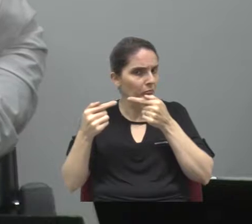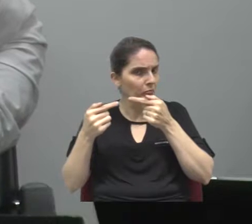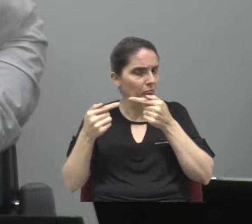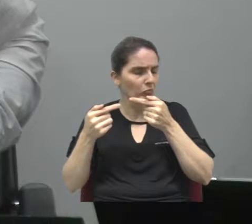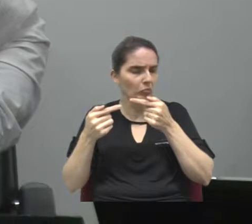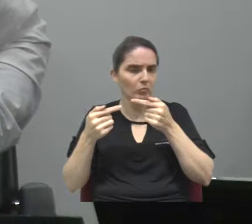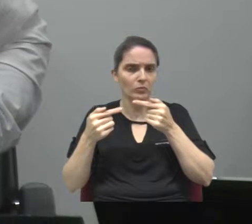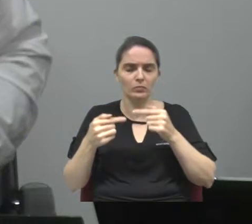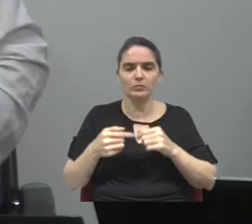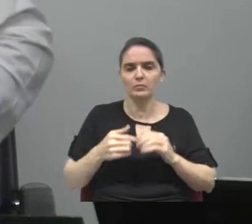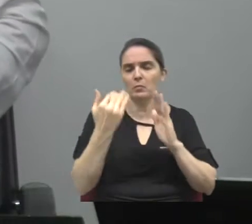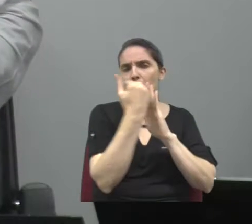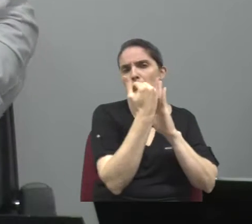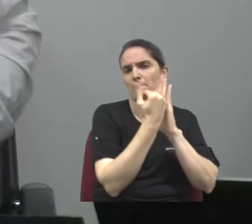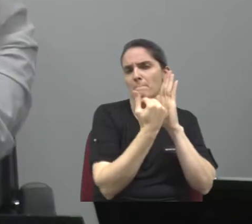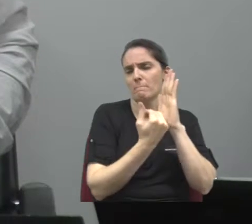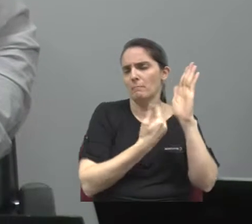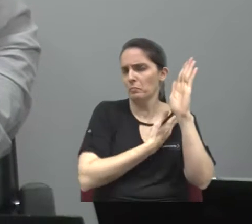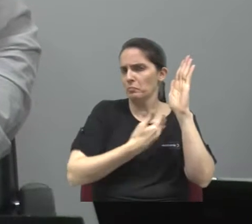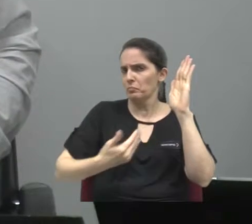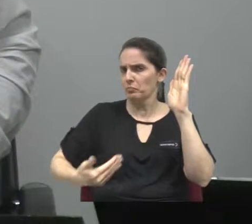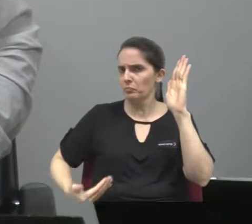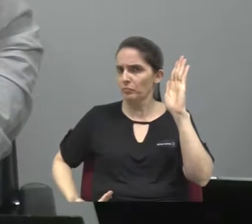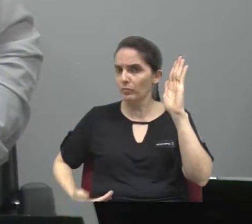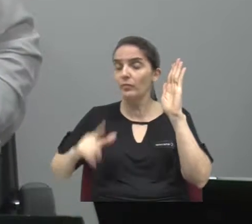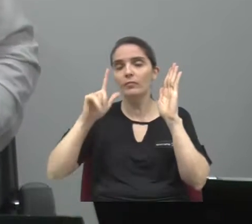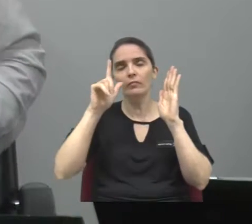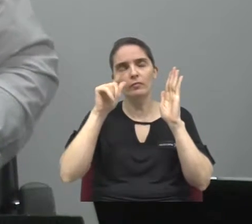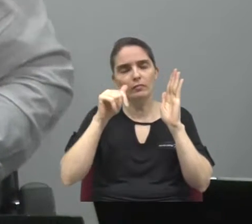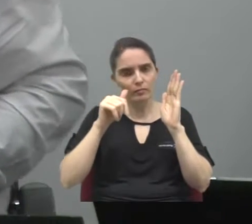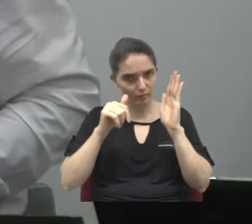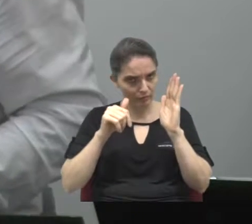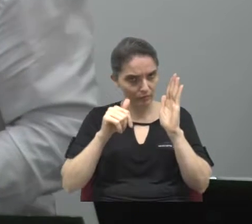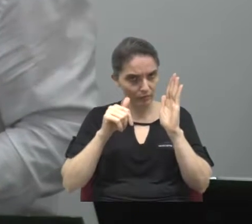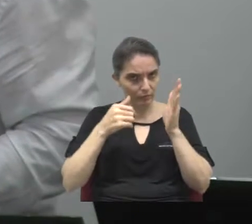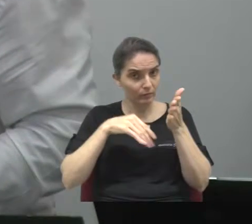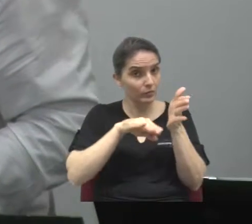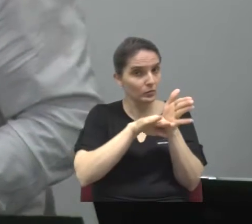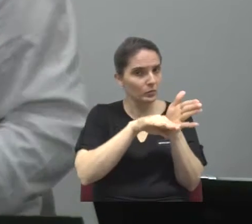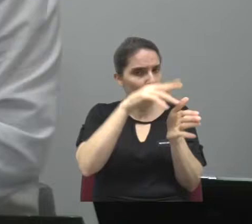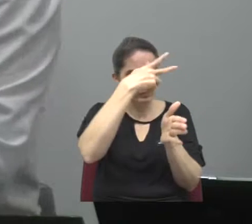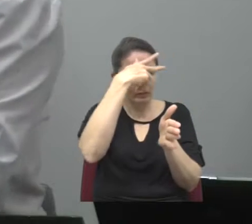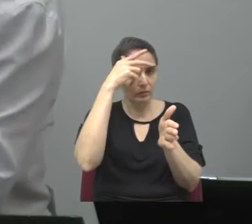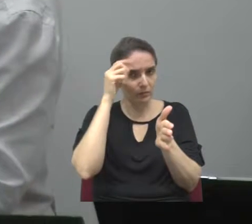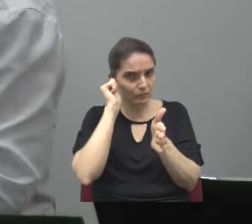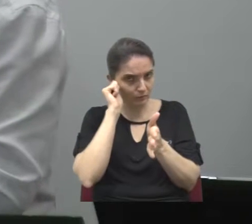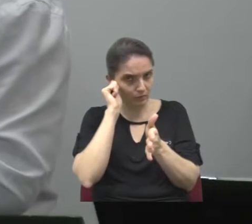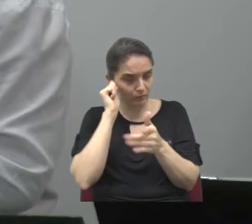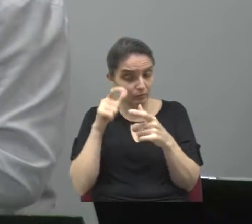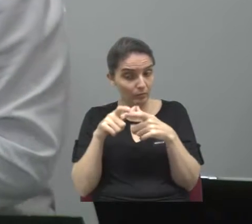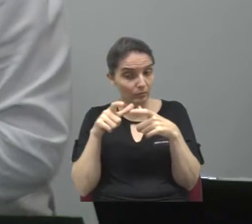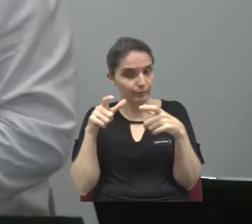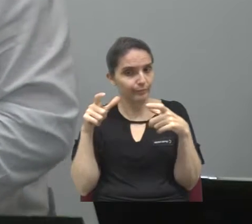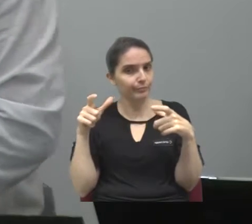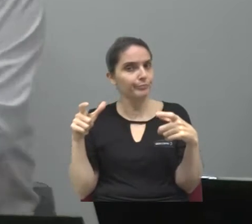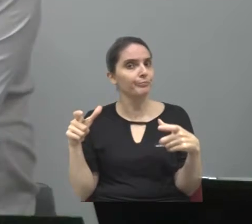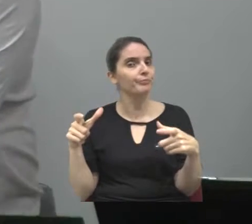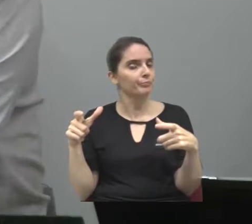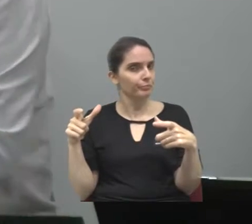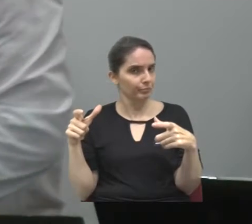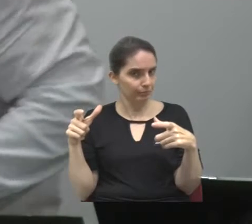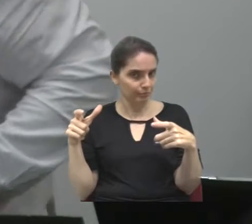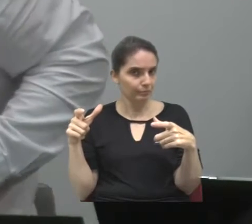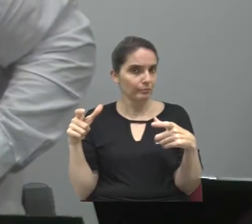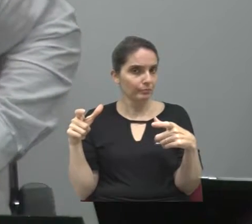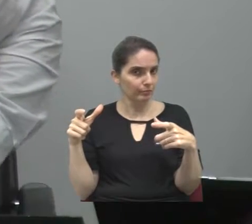governo. Quando se chega lá, a grande maioria e eu não quero trazer só na persona